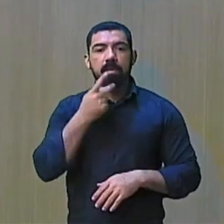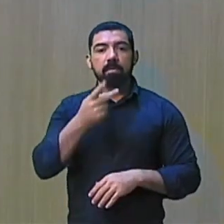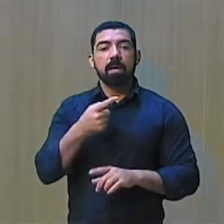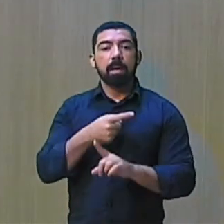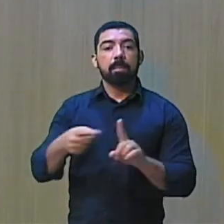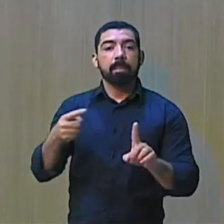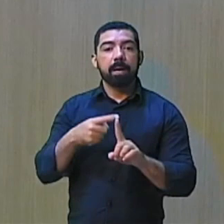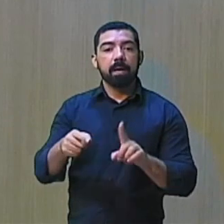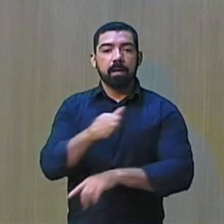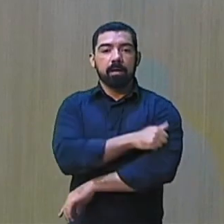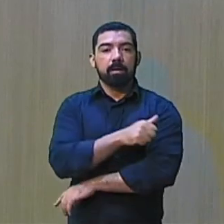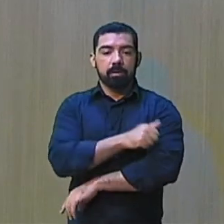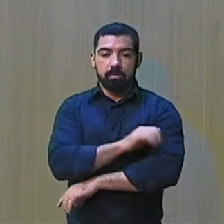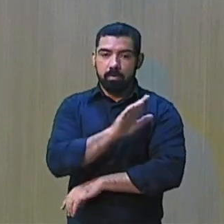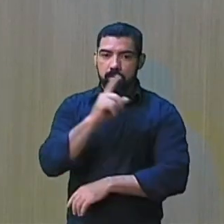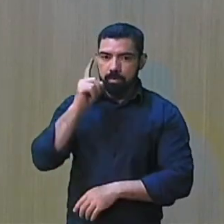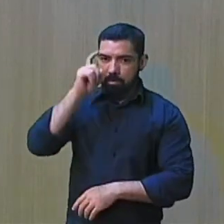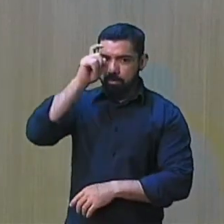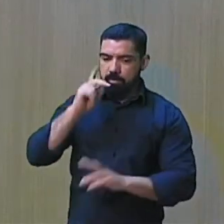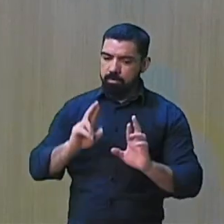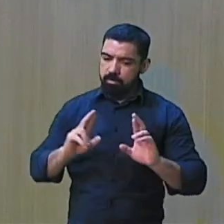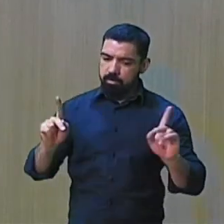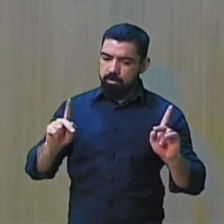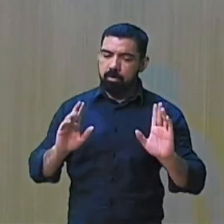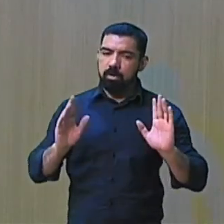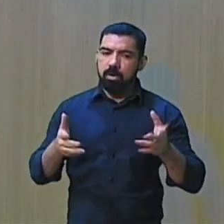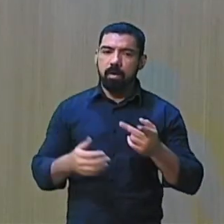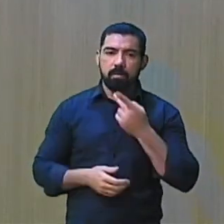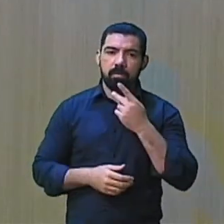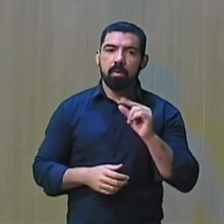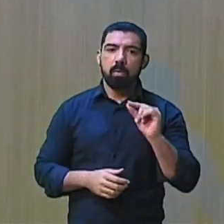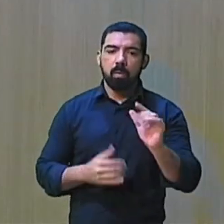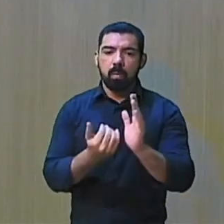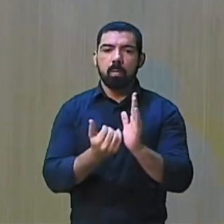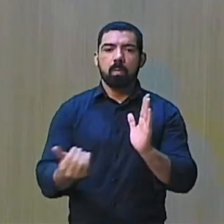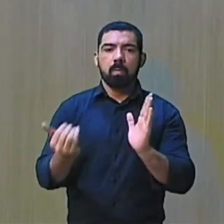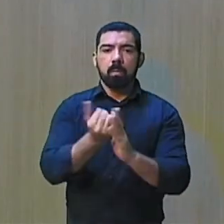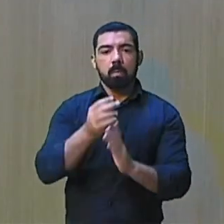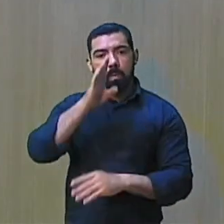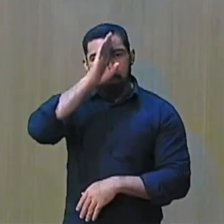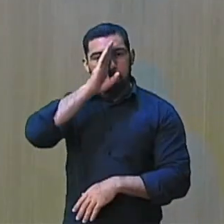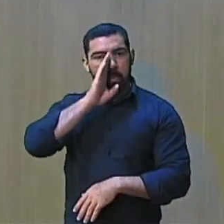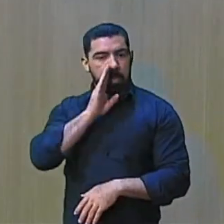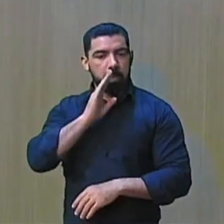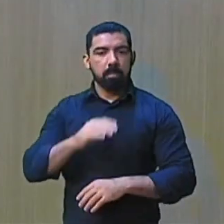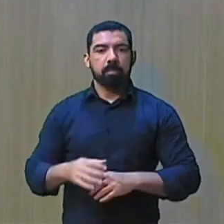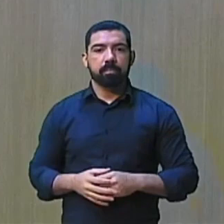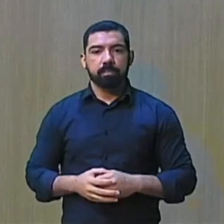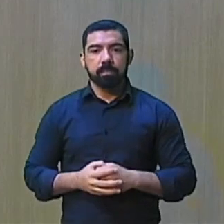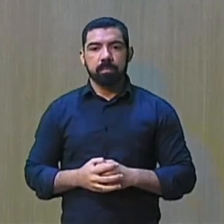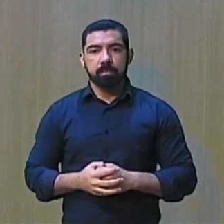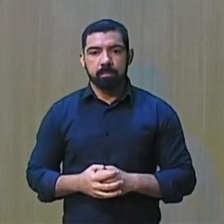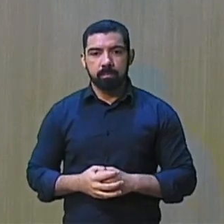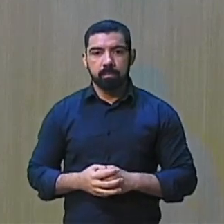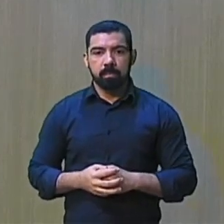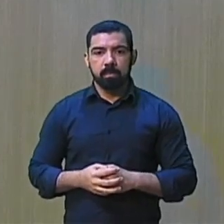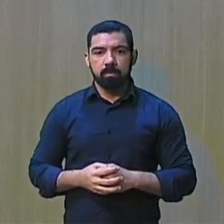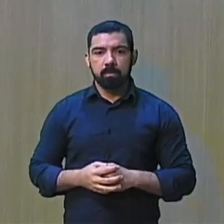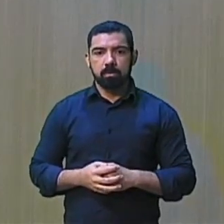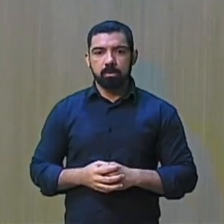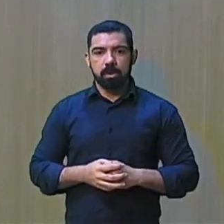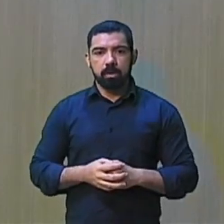do Estudante ele já conseguiu aumentar o incentivo para ficar mais barato ainda hoje ela se torna